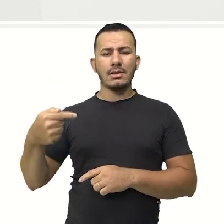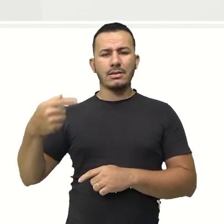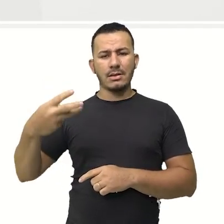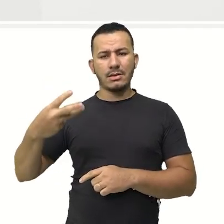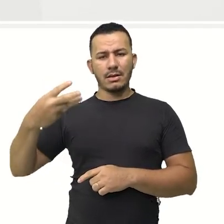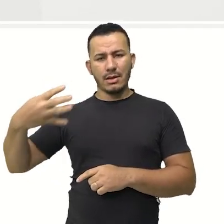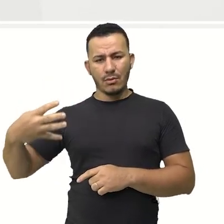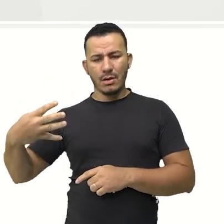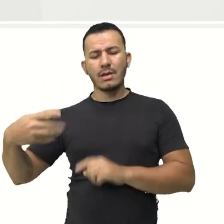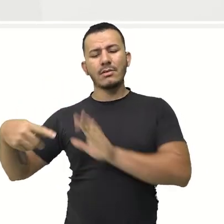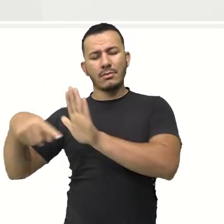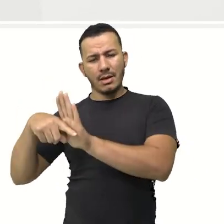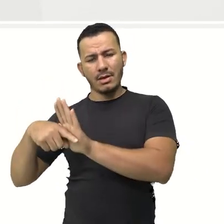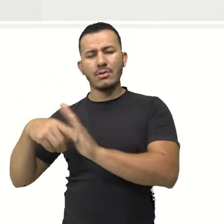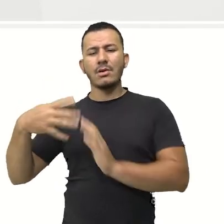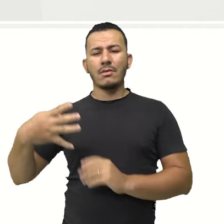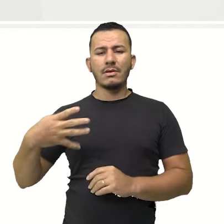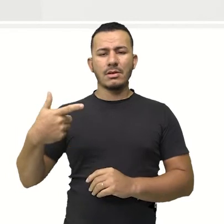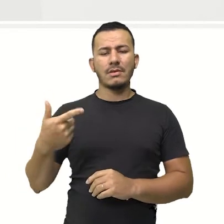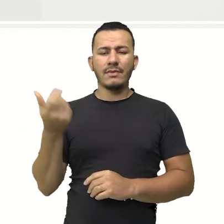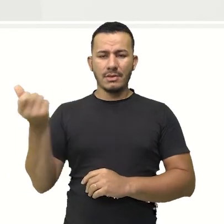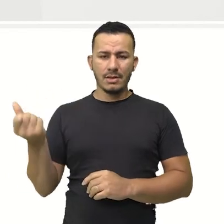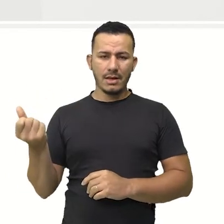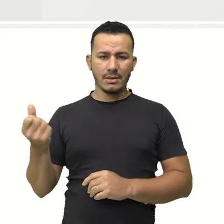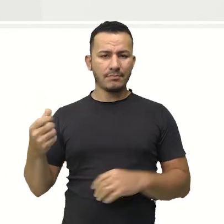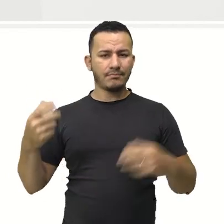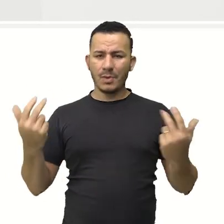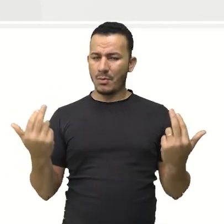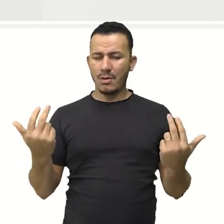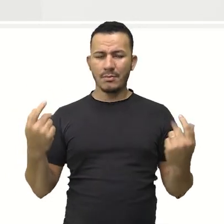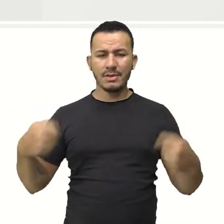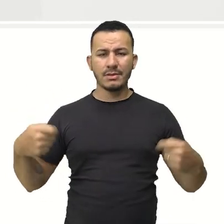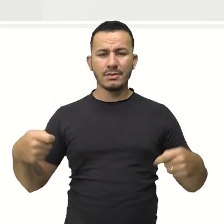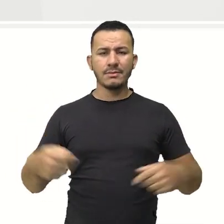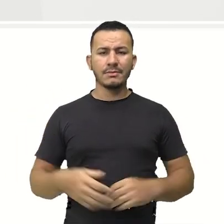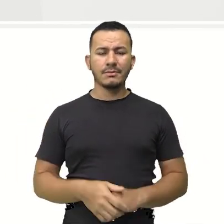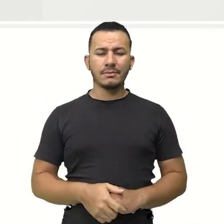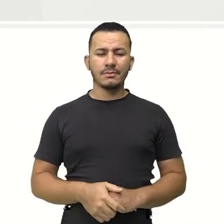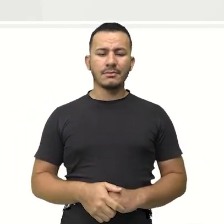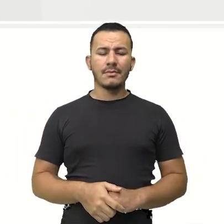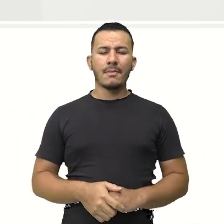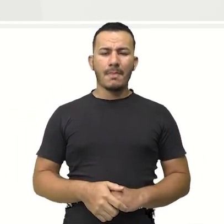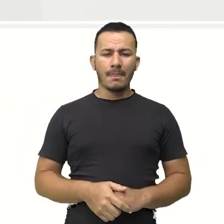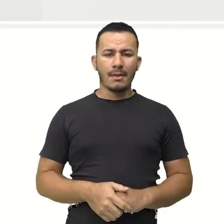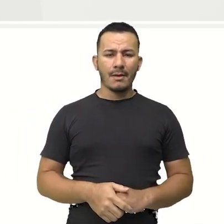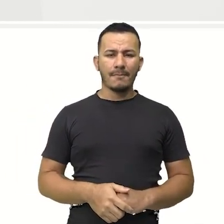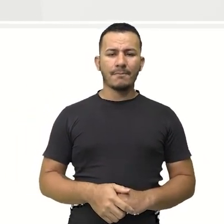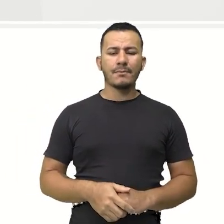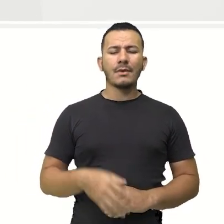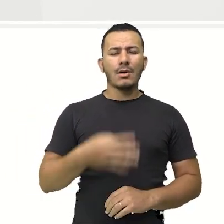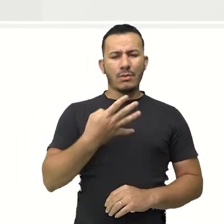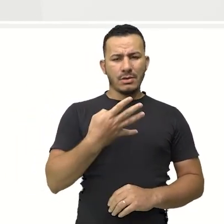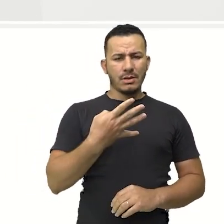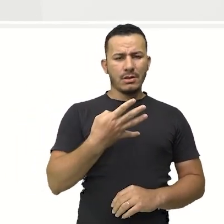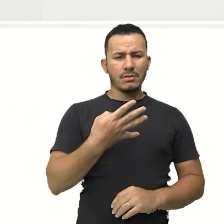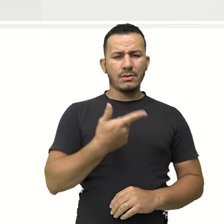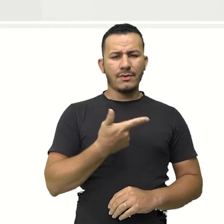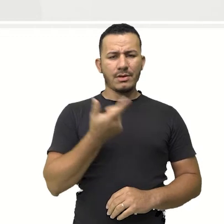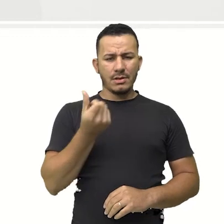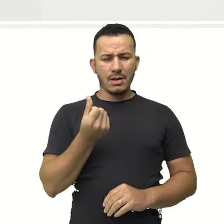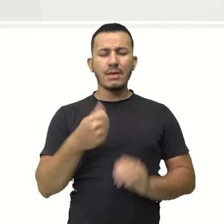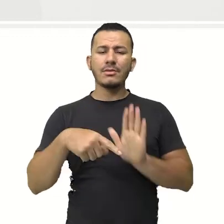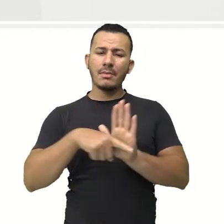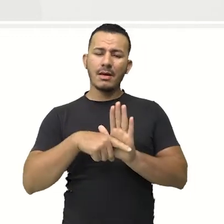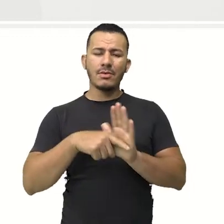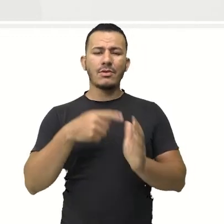426 do lado direito, certo? Agora olha só, quanto é 426 menos 426? Isso